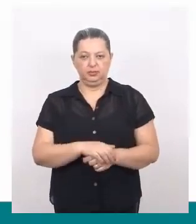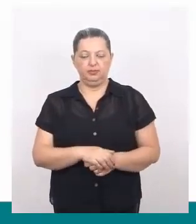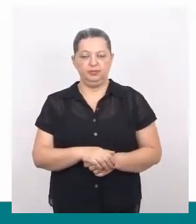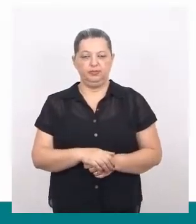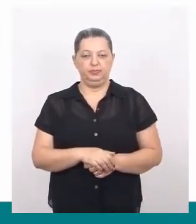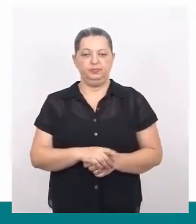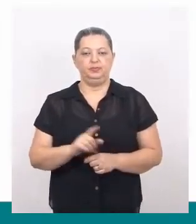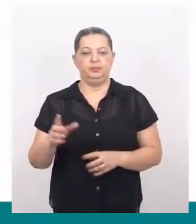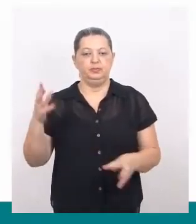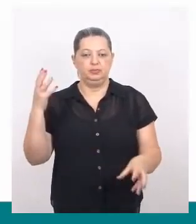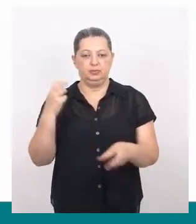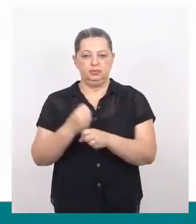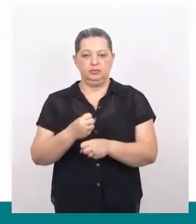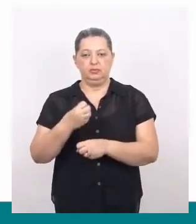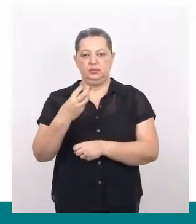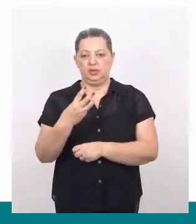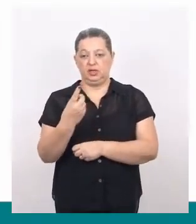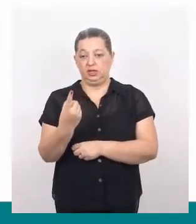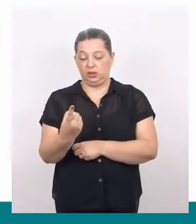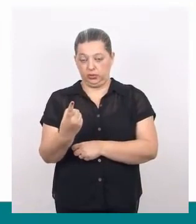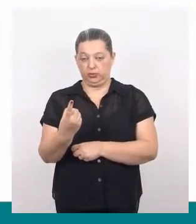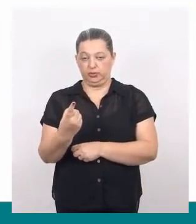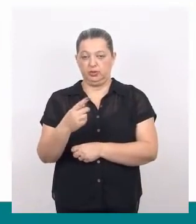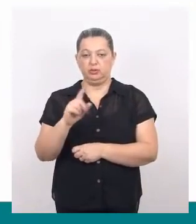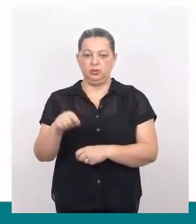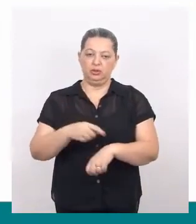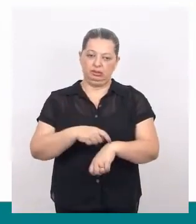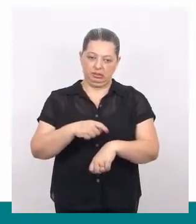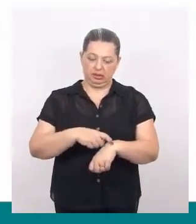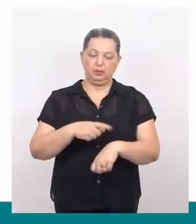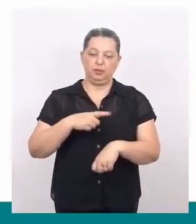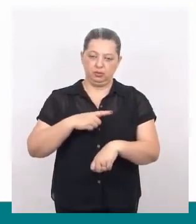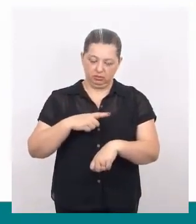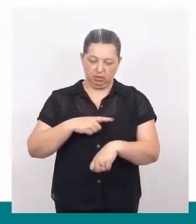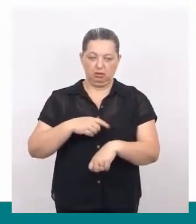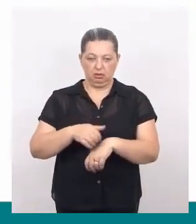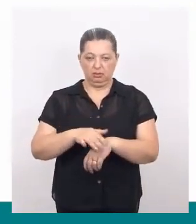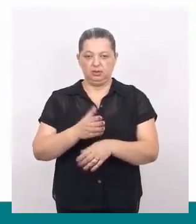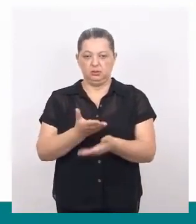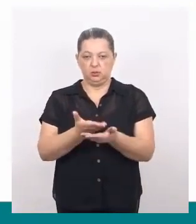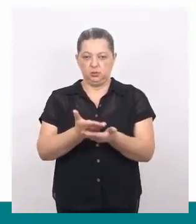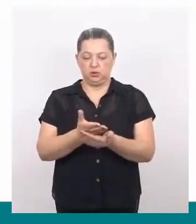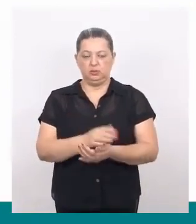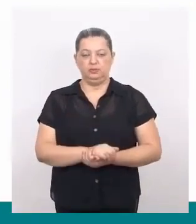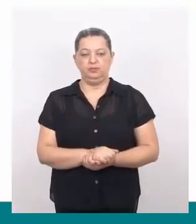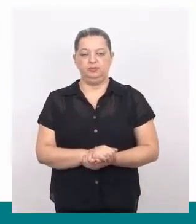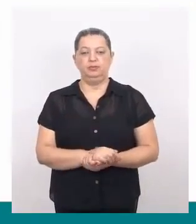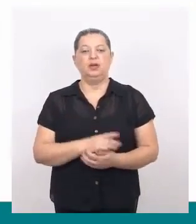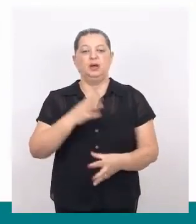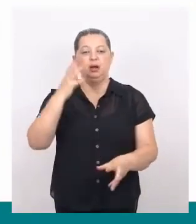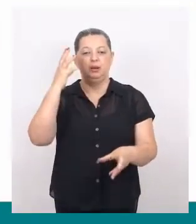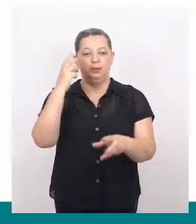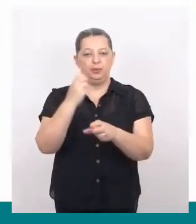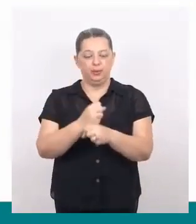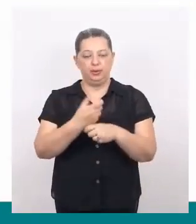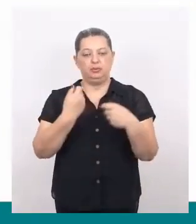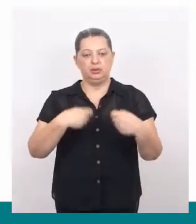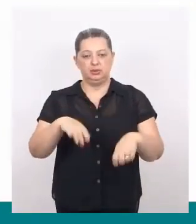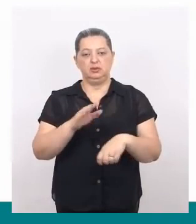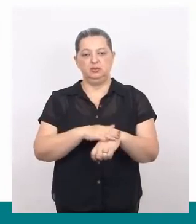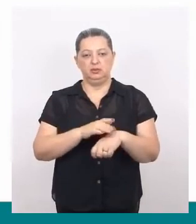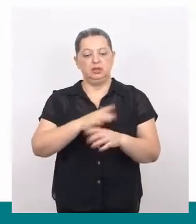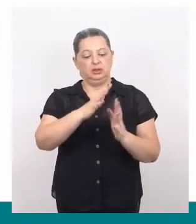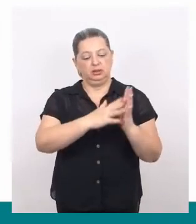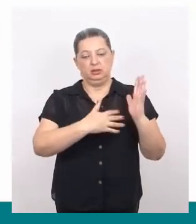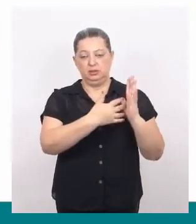31 aulas com estudantes e vai ter esse tempo adicional de estudos, tá? Então, é uma continha que tem que ser feita. A gente vai passar a tabela